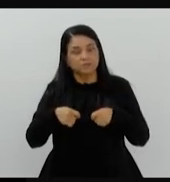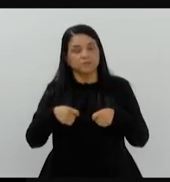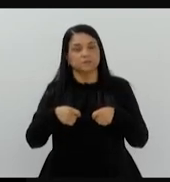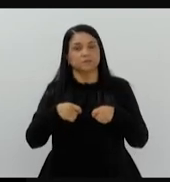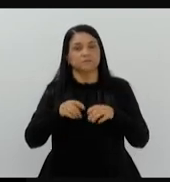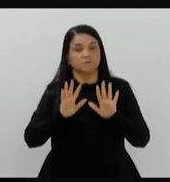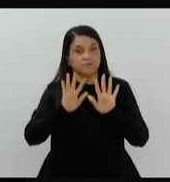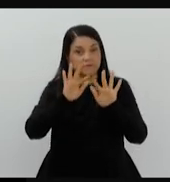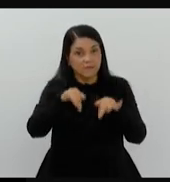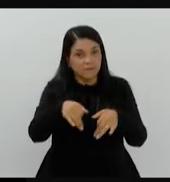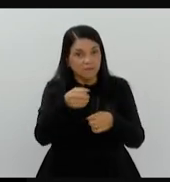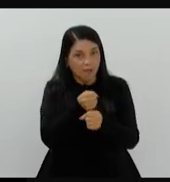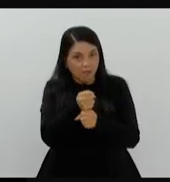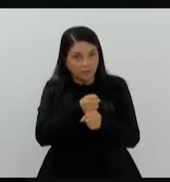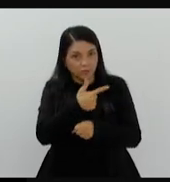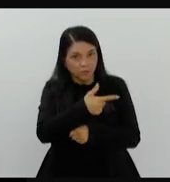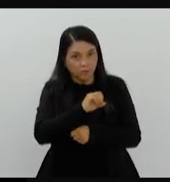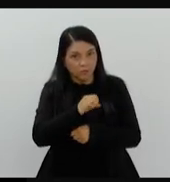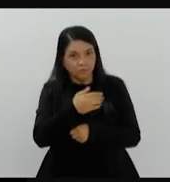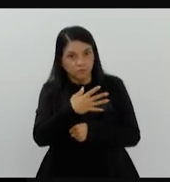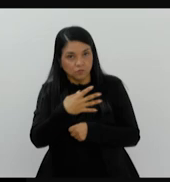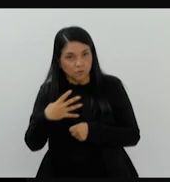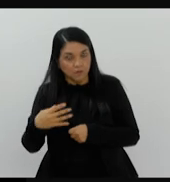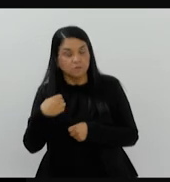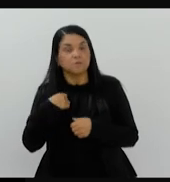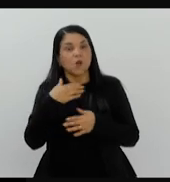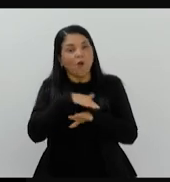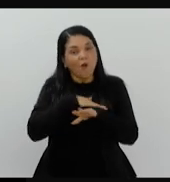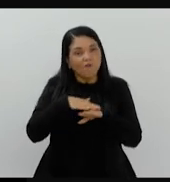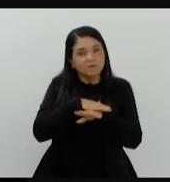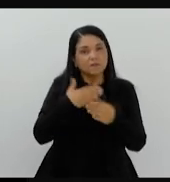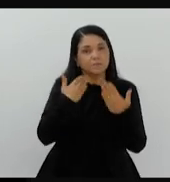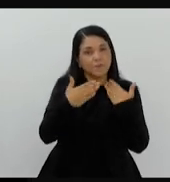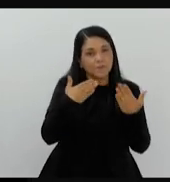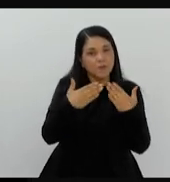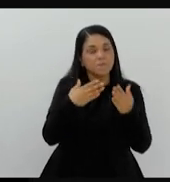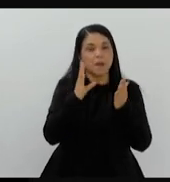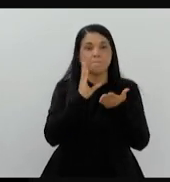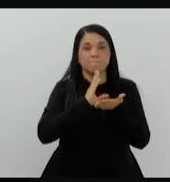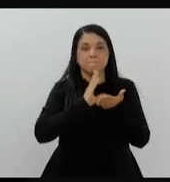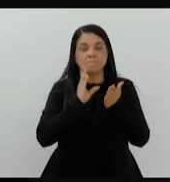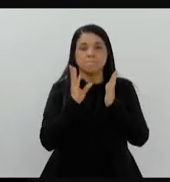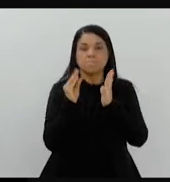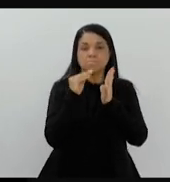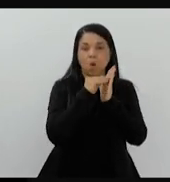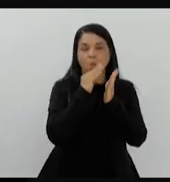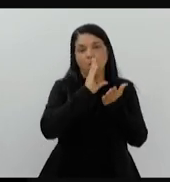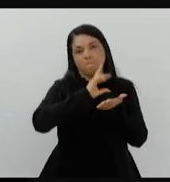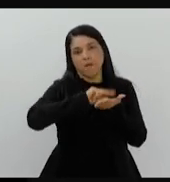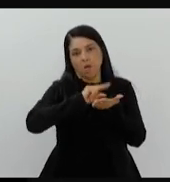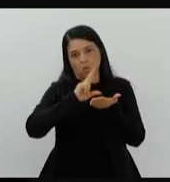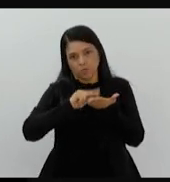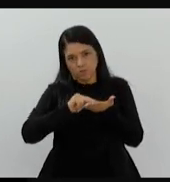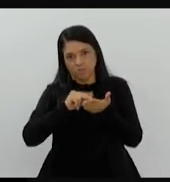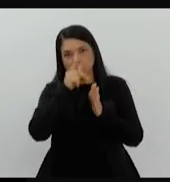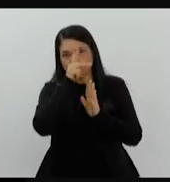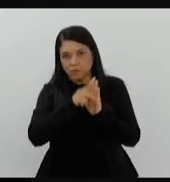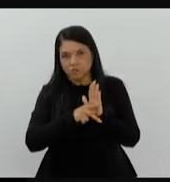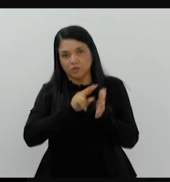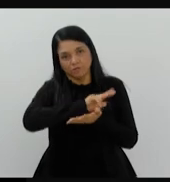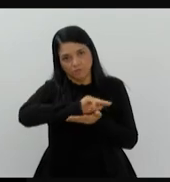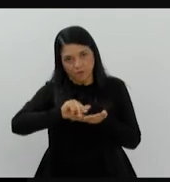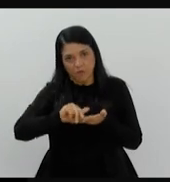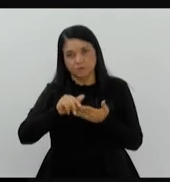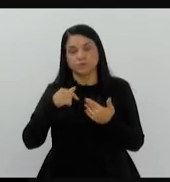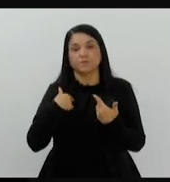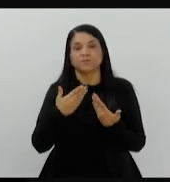possivelmente, né, conversar para trazer à pauta esses projetos. Mas o meu pedido, né, nesse